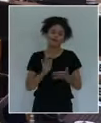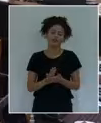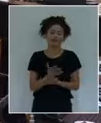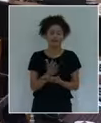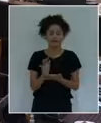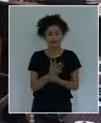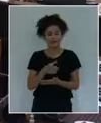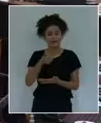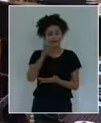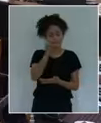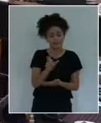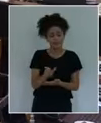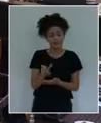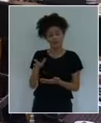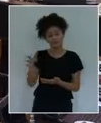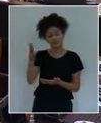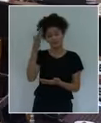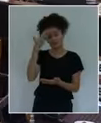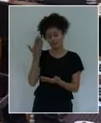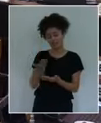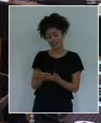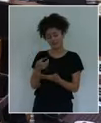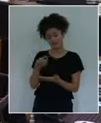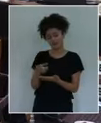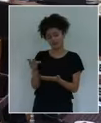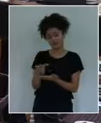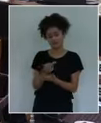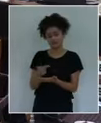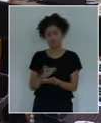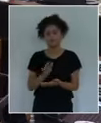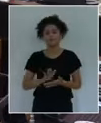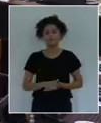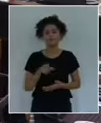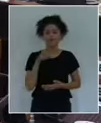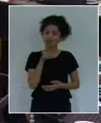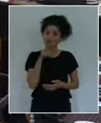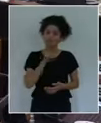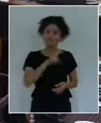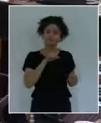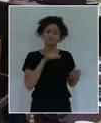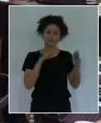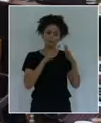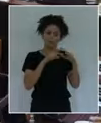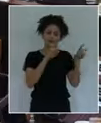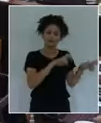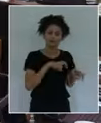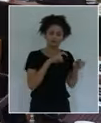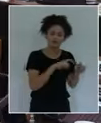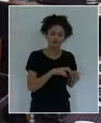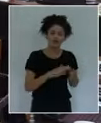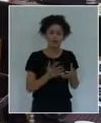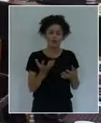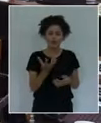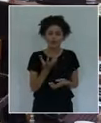você falar, você está falando aqui que você mora na zona rural, então, através de você, eu